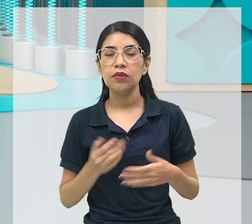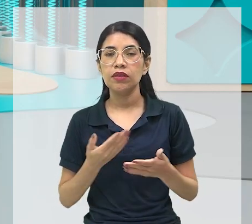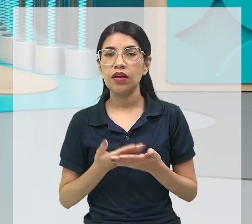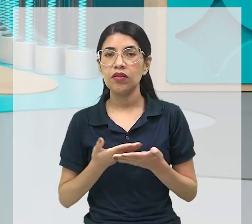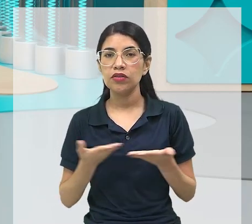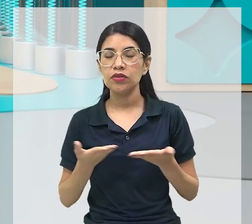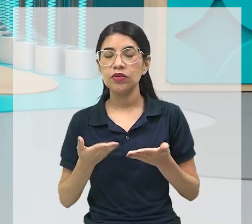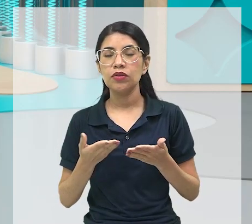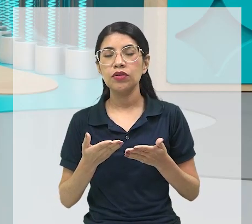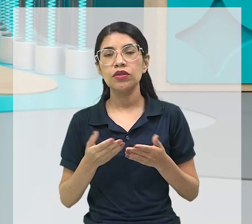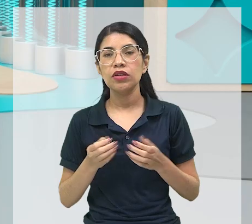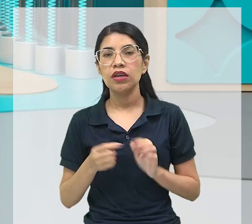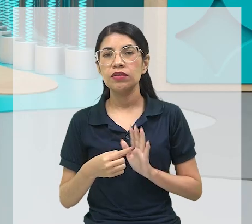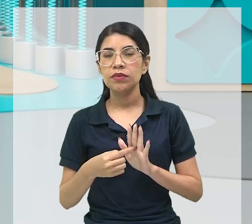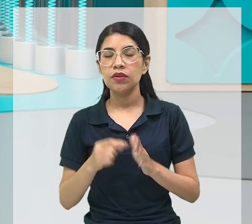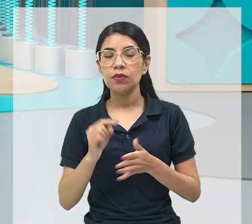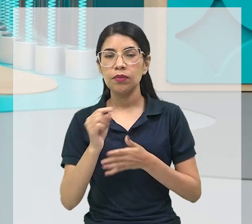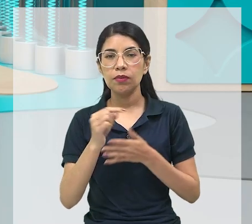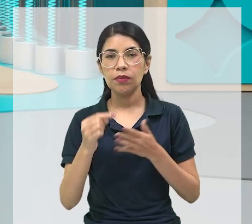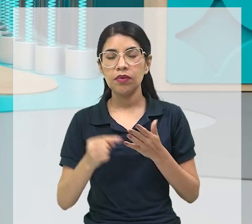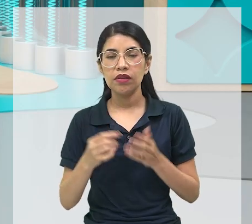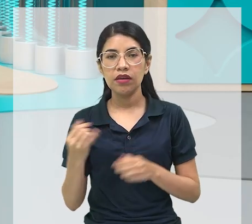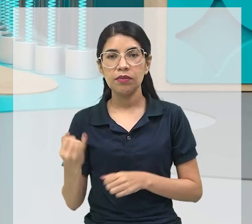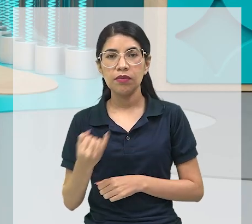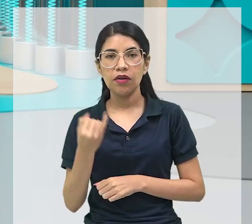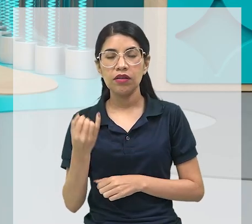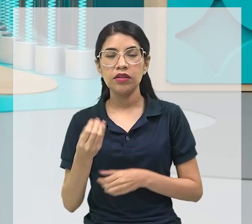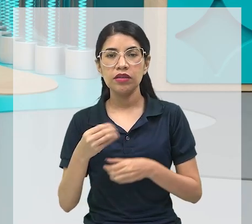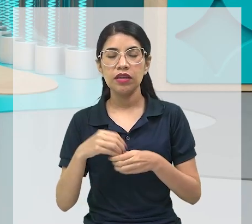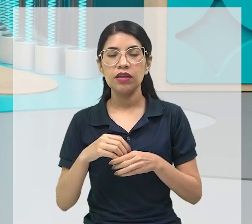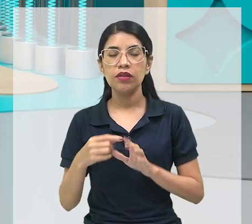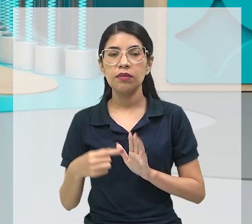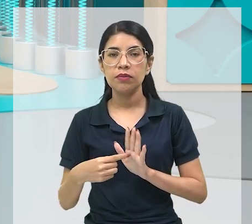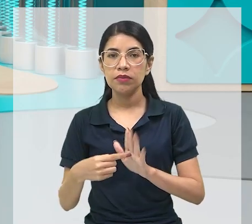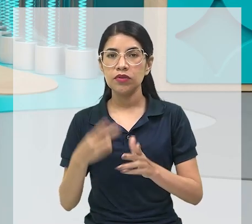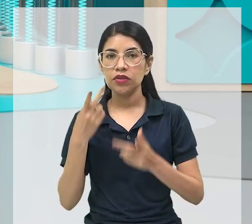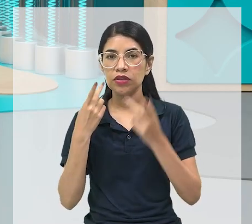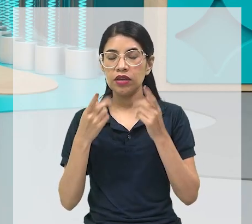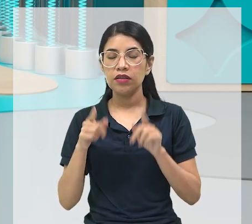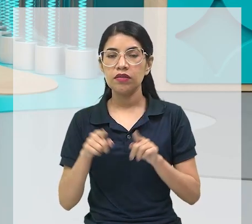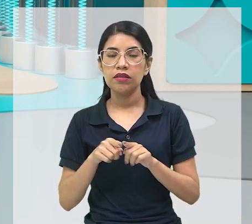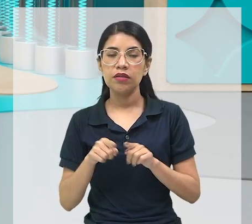nessa aula como esses elementos eles são importantes dentro da ação cênica